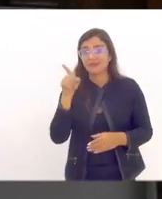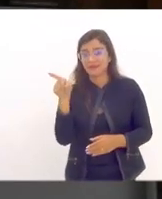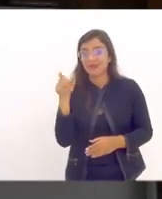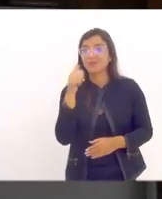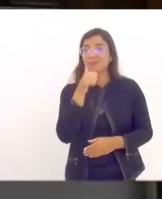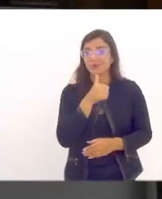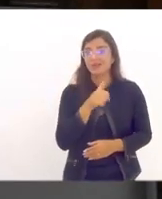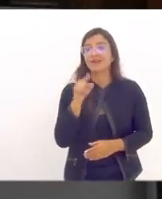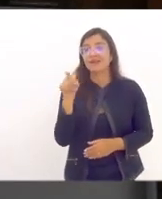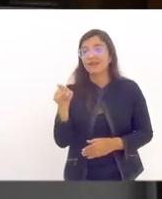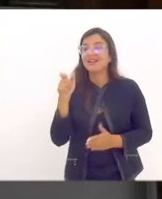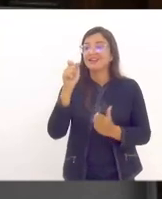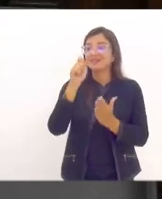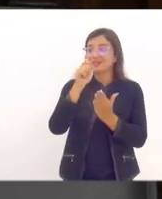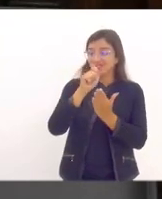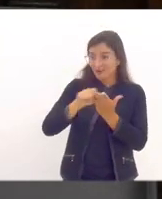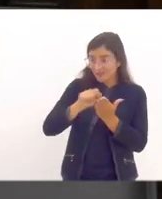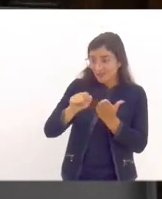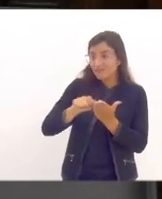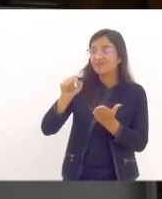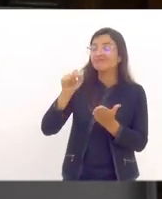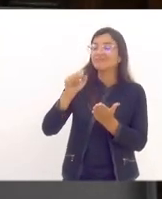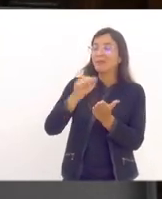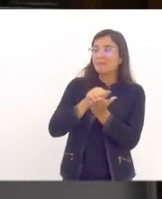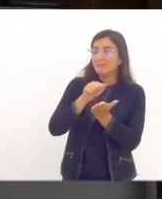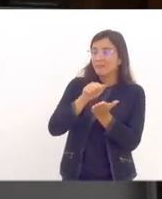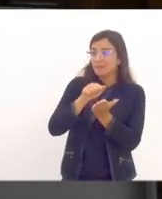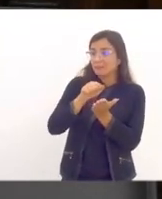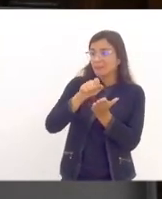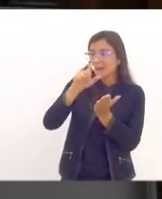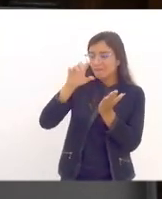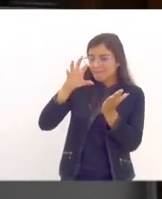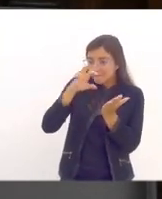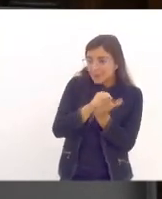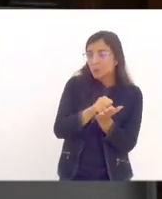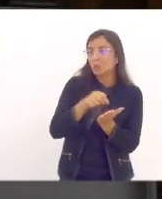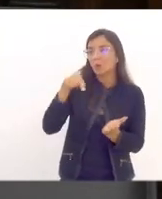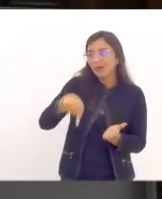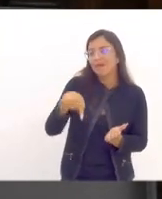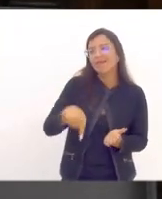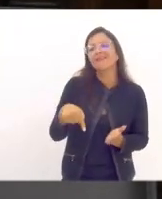escreveu passinho para estar aqui presente hoje particularmente